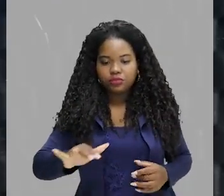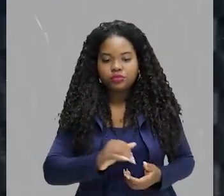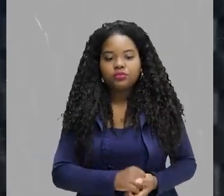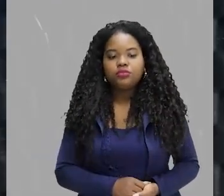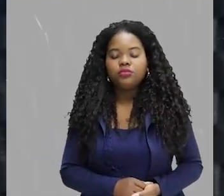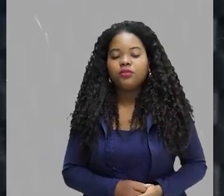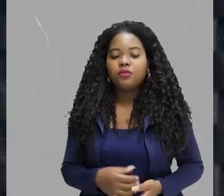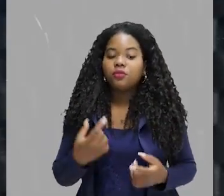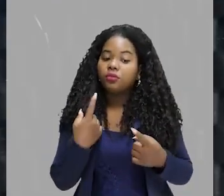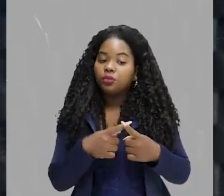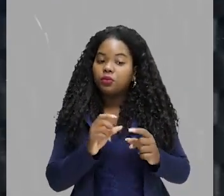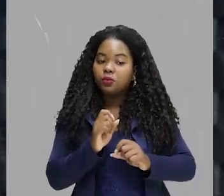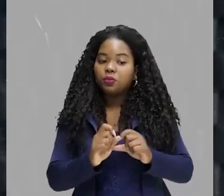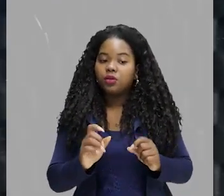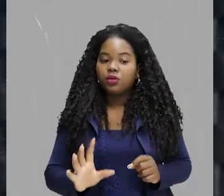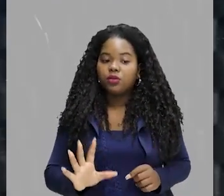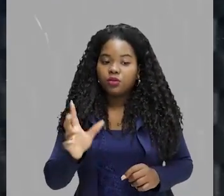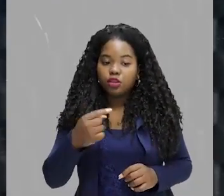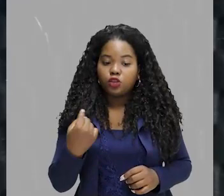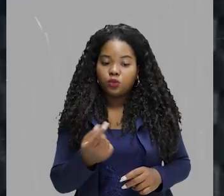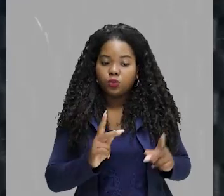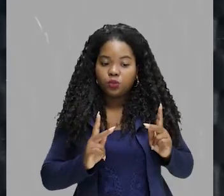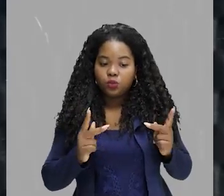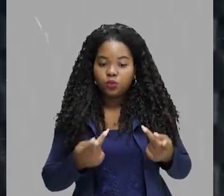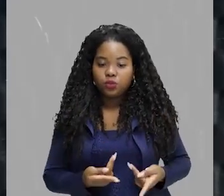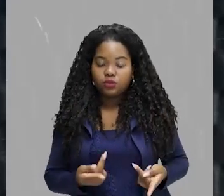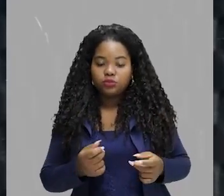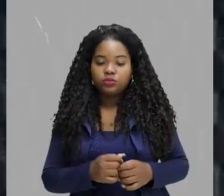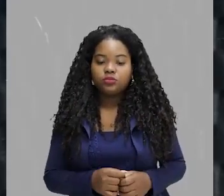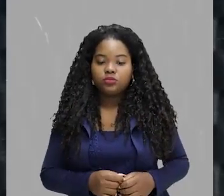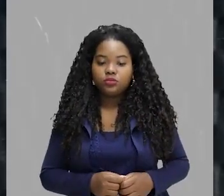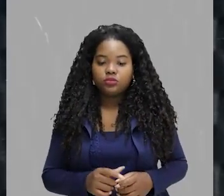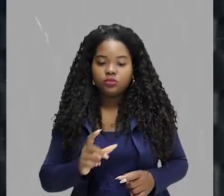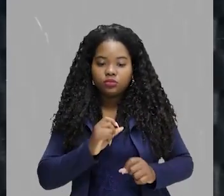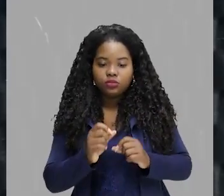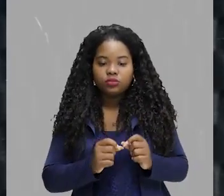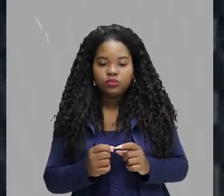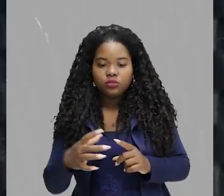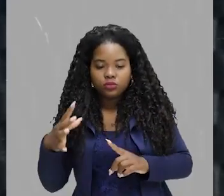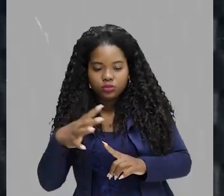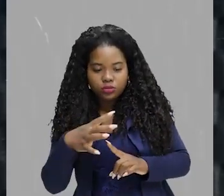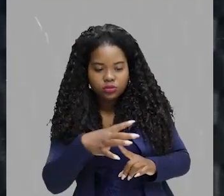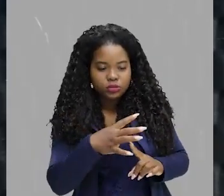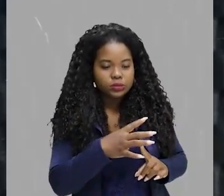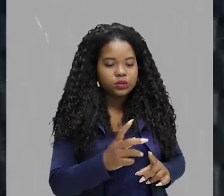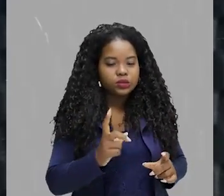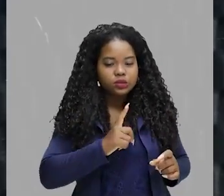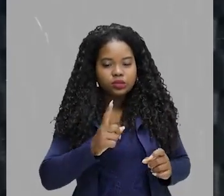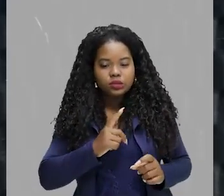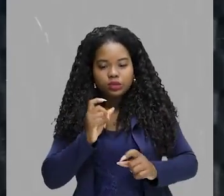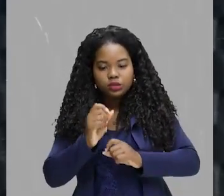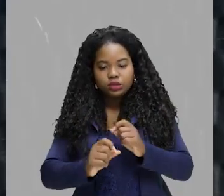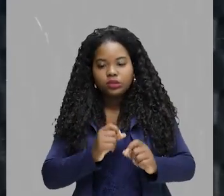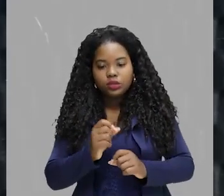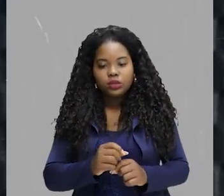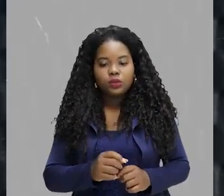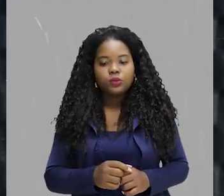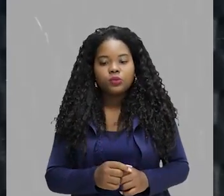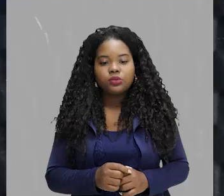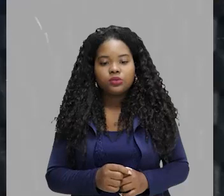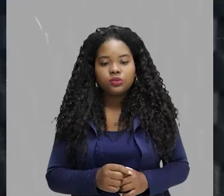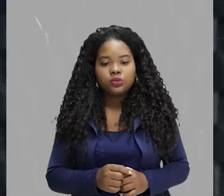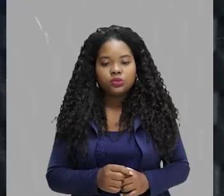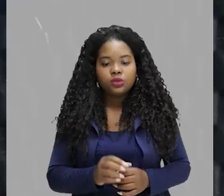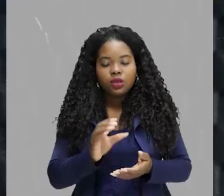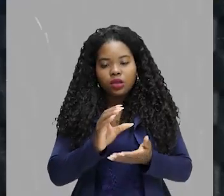que acontece? Nós, seres humanos, guiados por esse interesse do acúmulo de riqueza, da rentabilidade e do lucro,